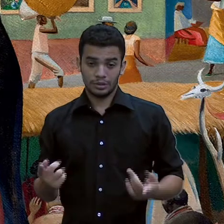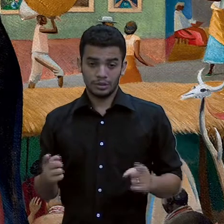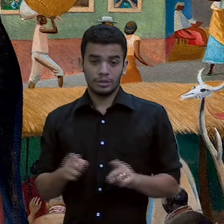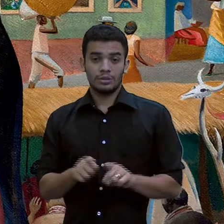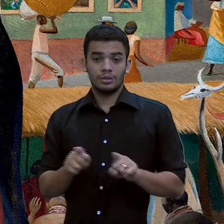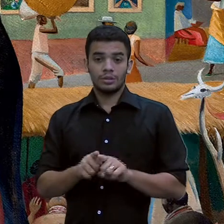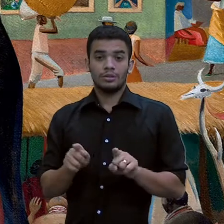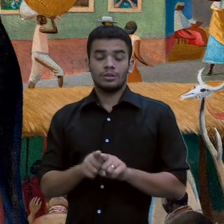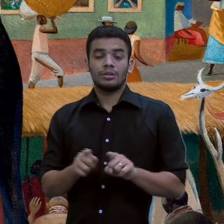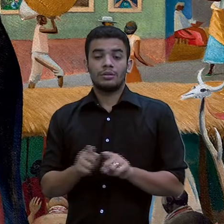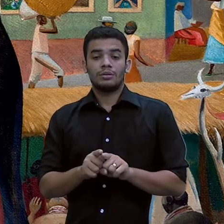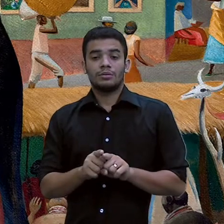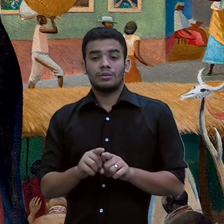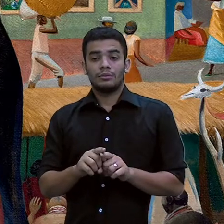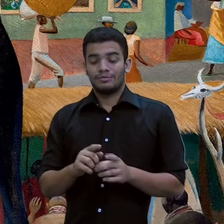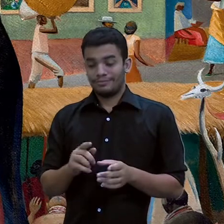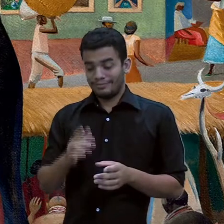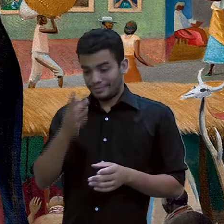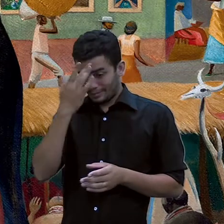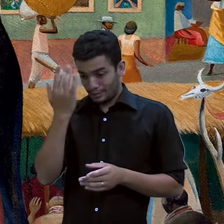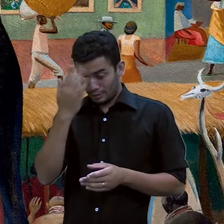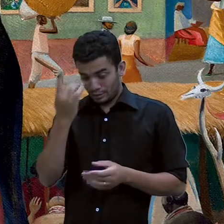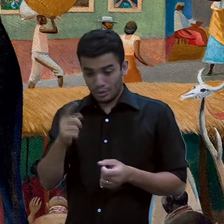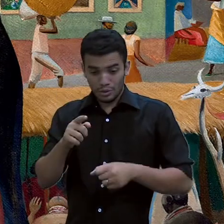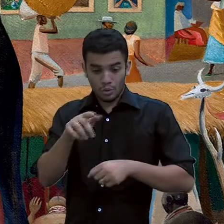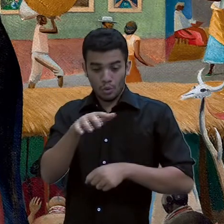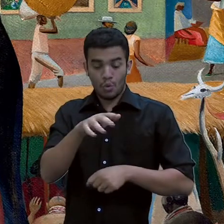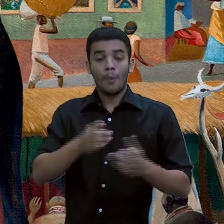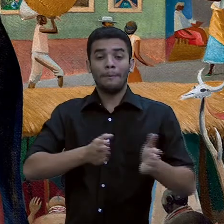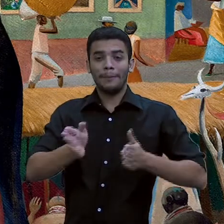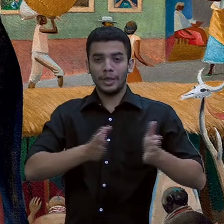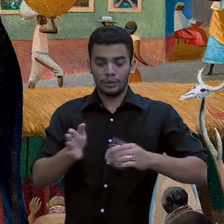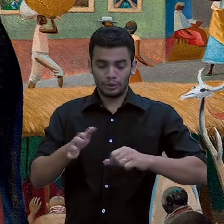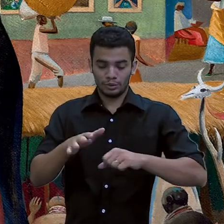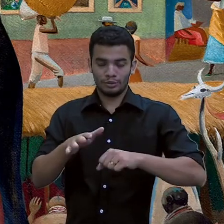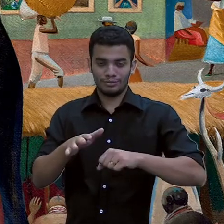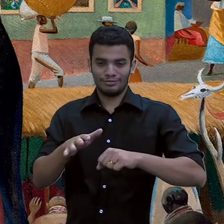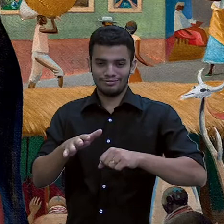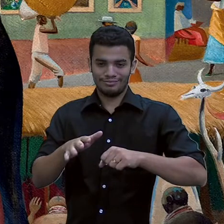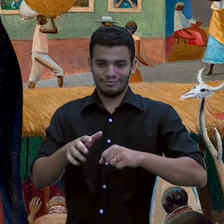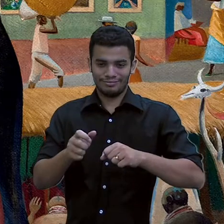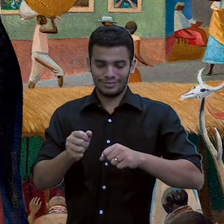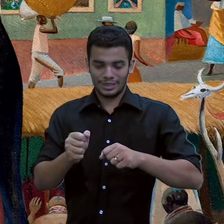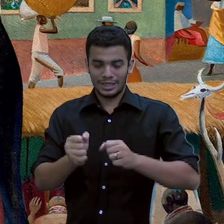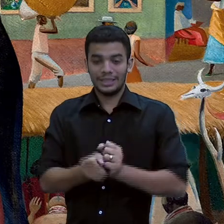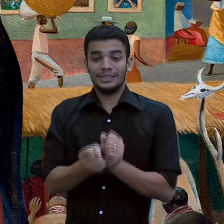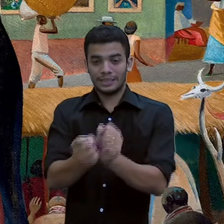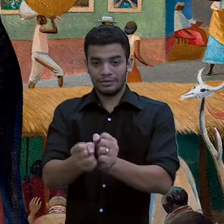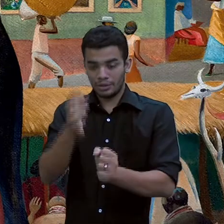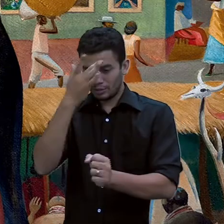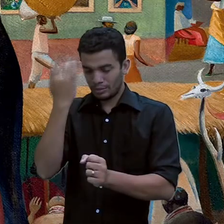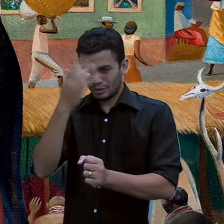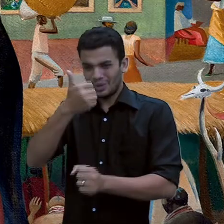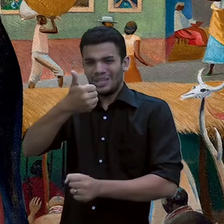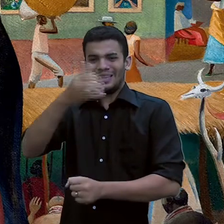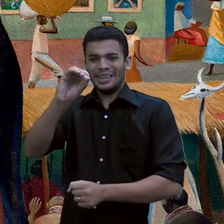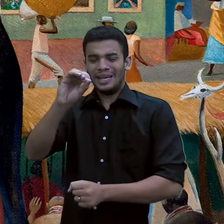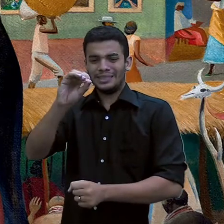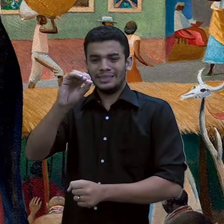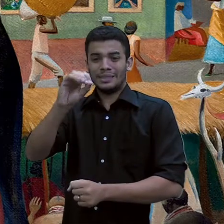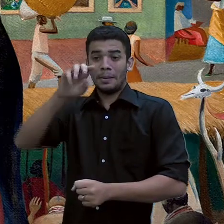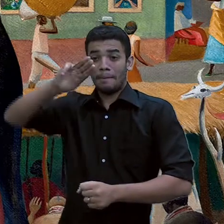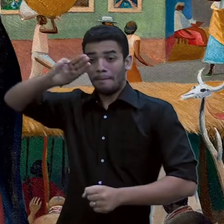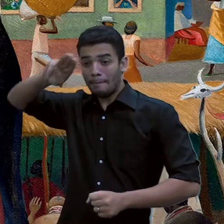trânsito de mais de 10 milhões de pessoas e pela morte de vários indivíduos que não